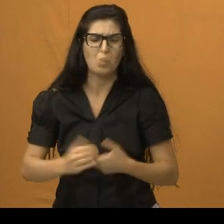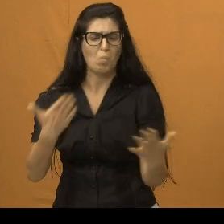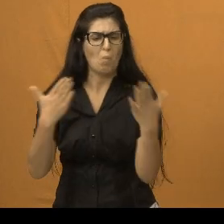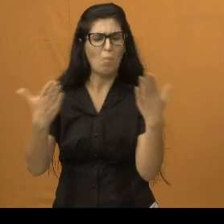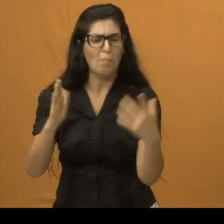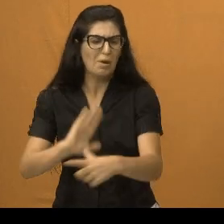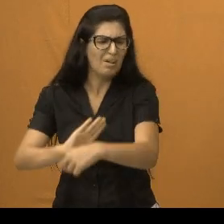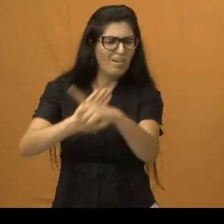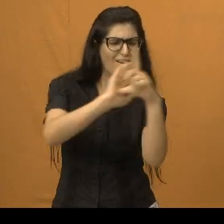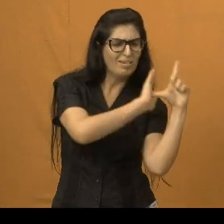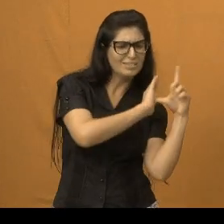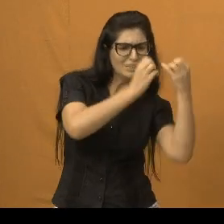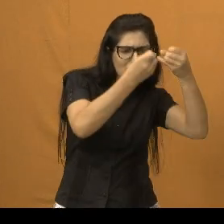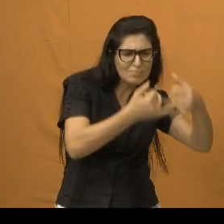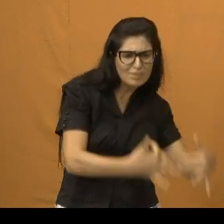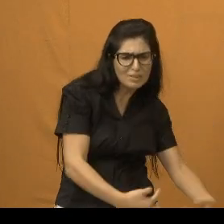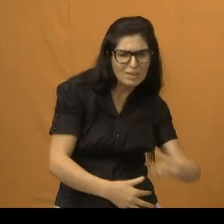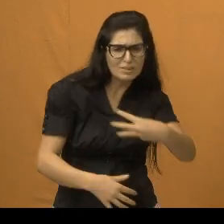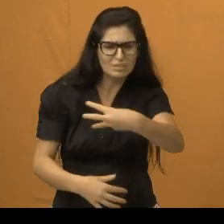dos slides, quando a gente tem